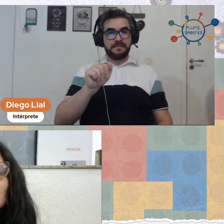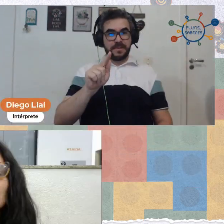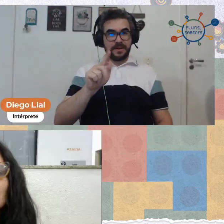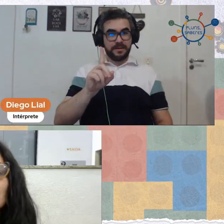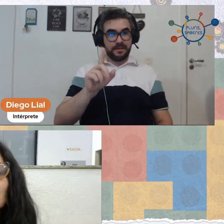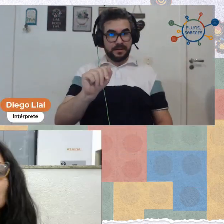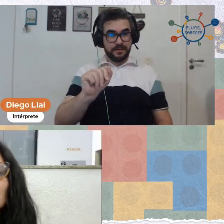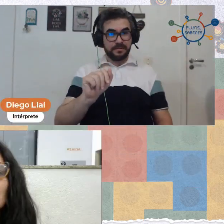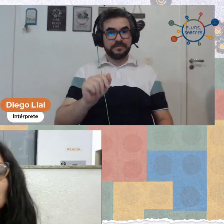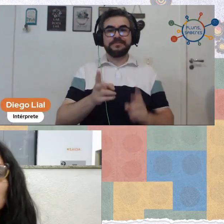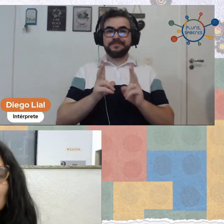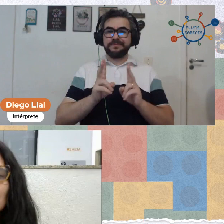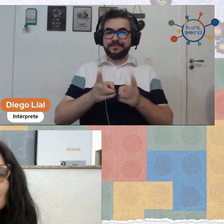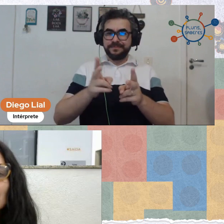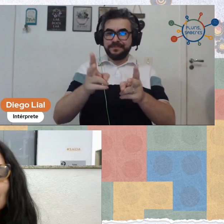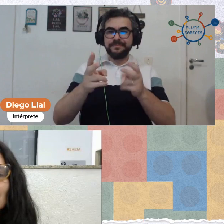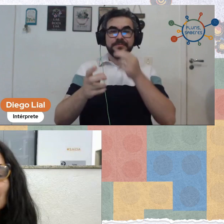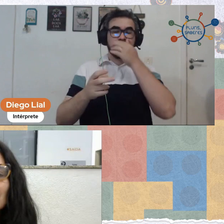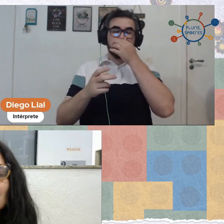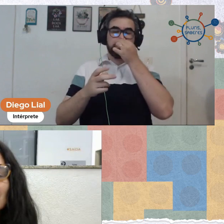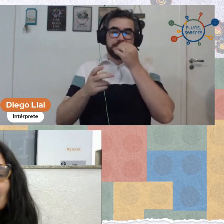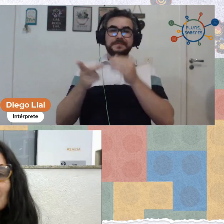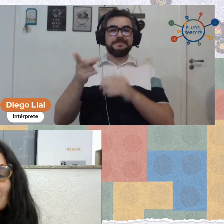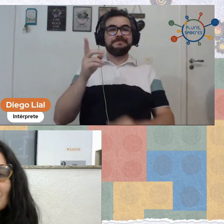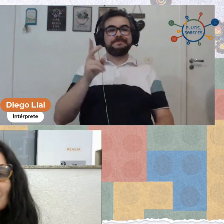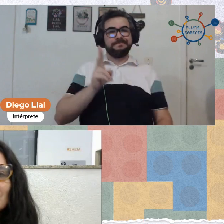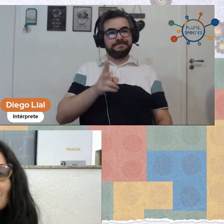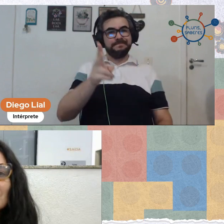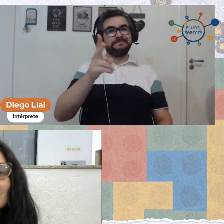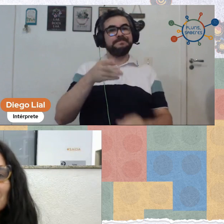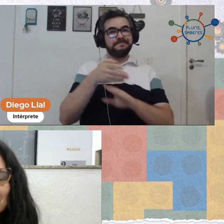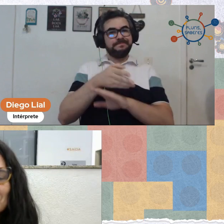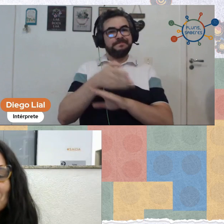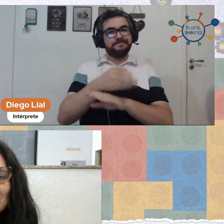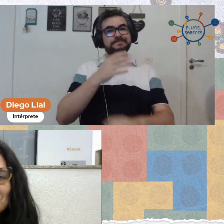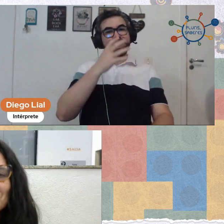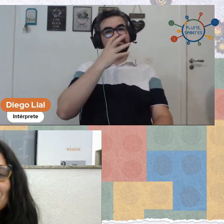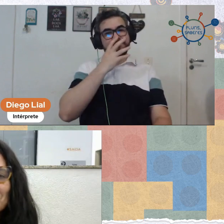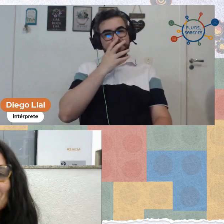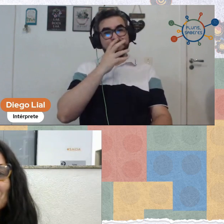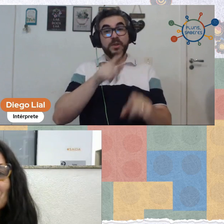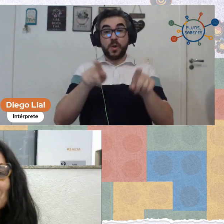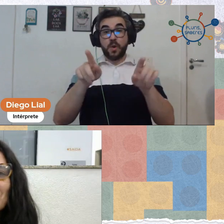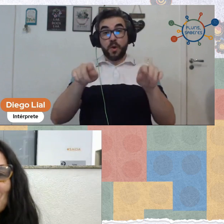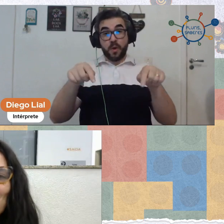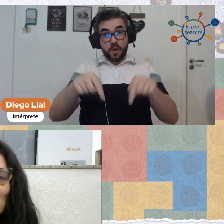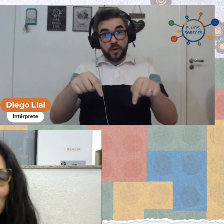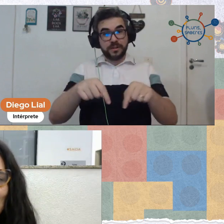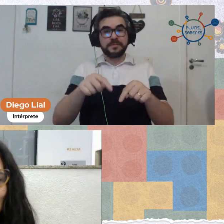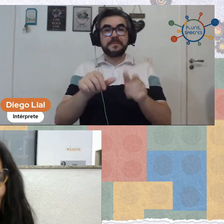na audiência, né? E hoje vem aqui pela primeira vez palestrar conosco. Boa noite, Magda.